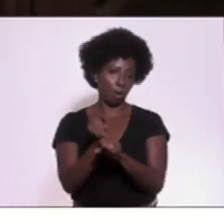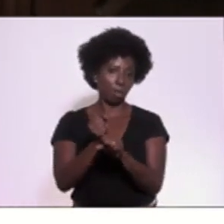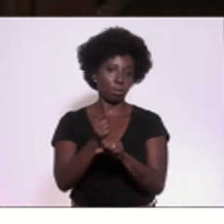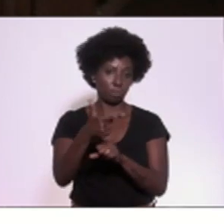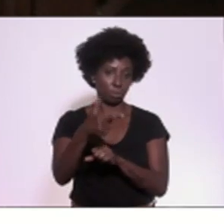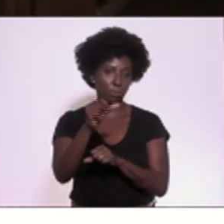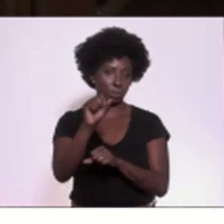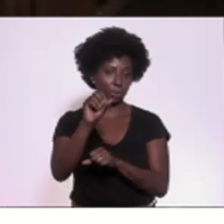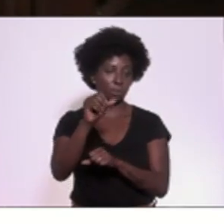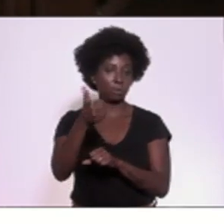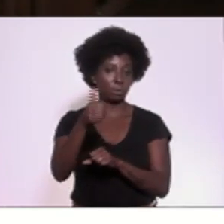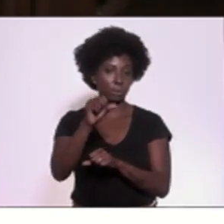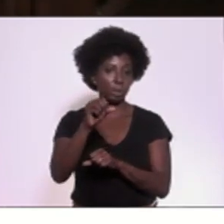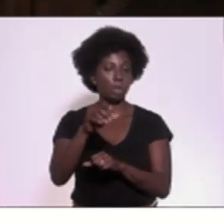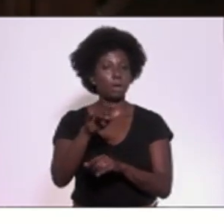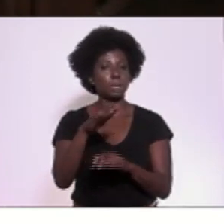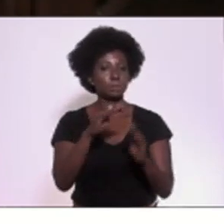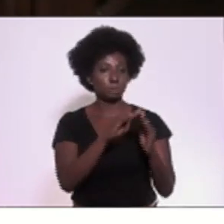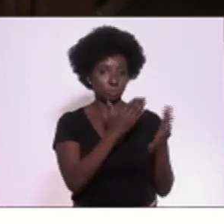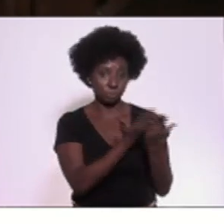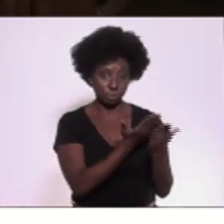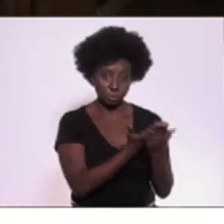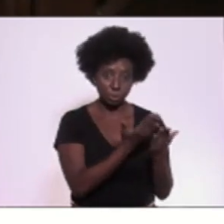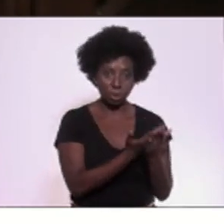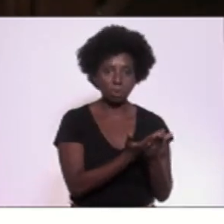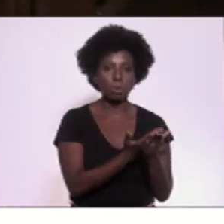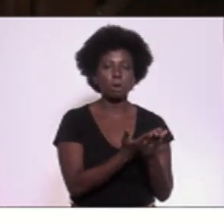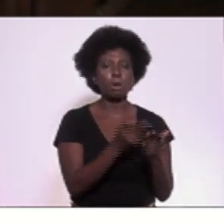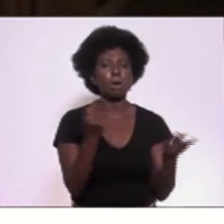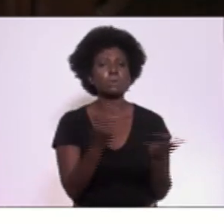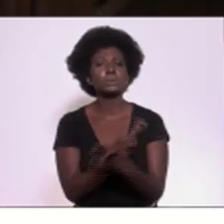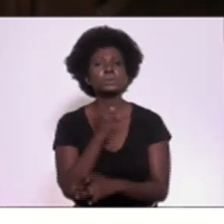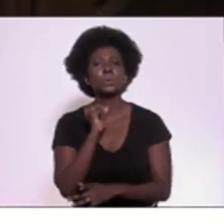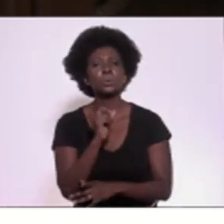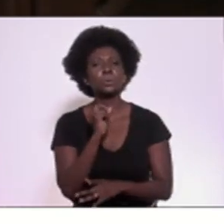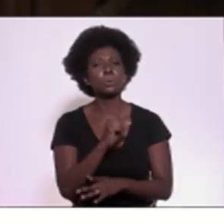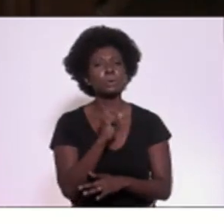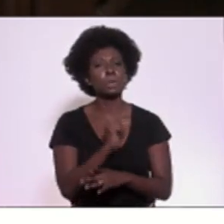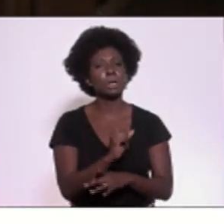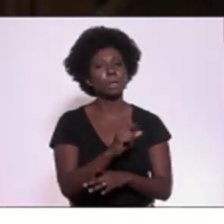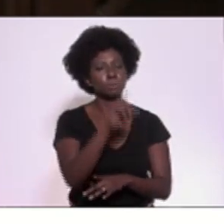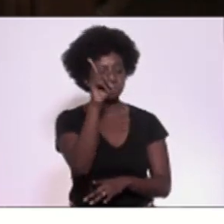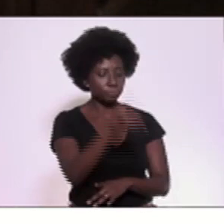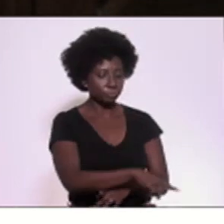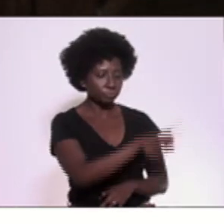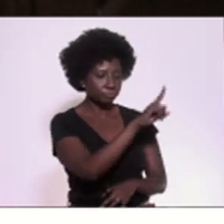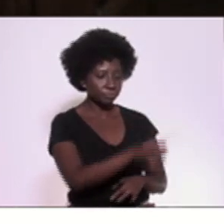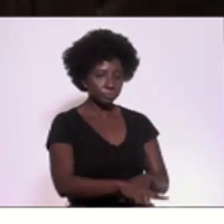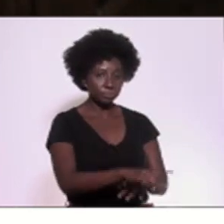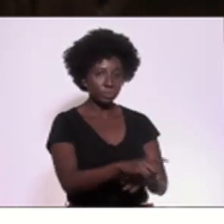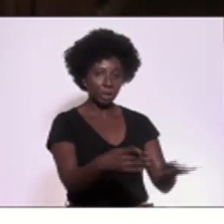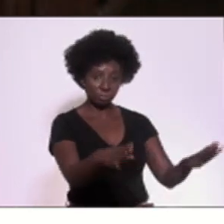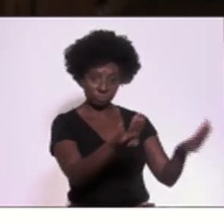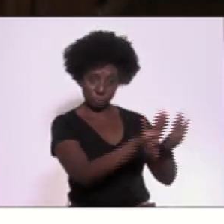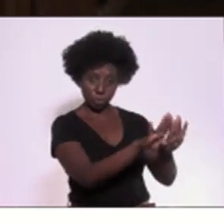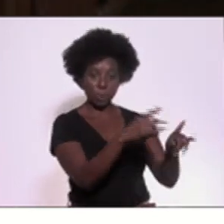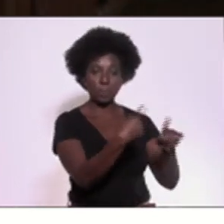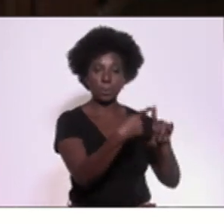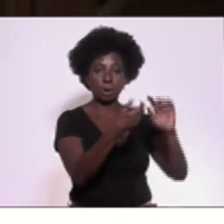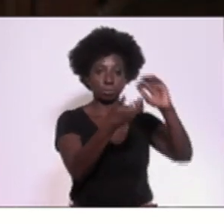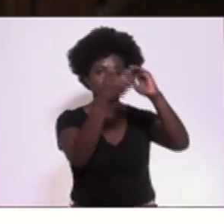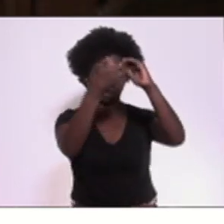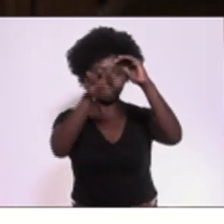Em 2015, essa escola sofreu uma interdição parcial, deputada Marta Rocha, que o telhado, uma parte do telhado